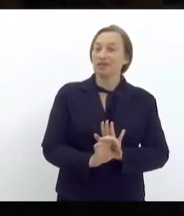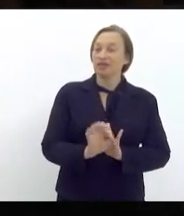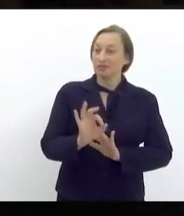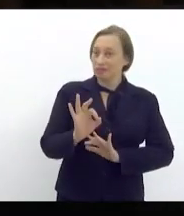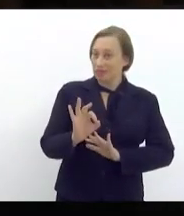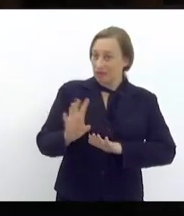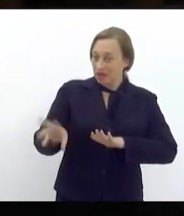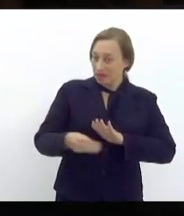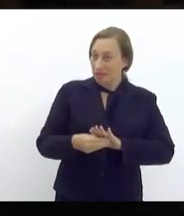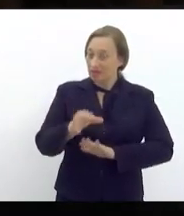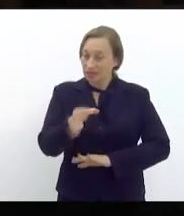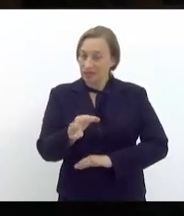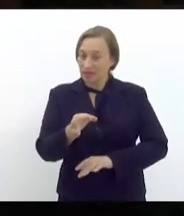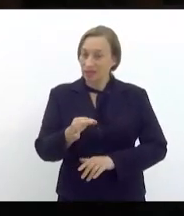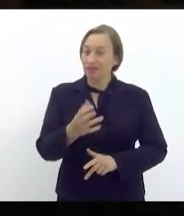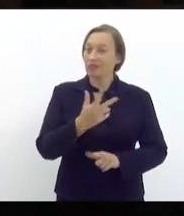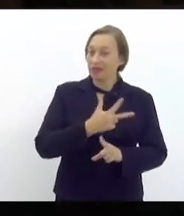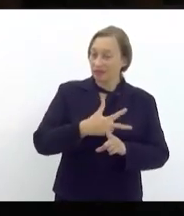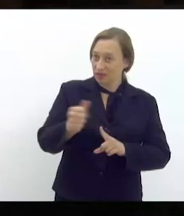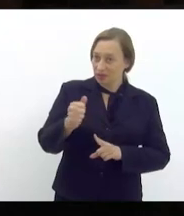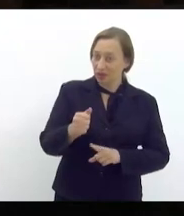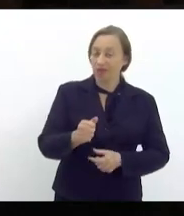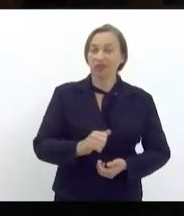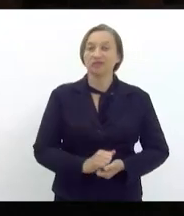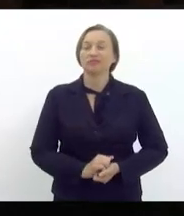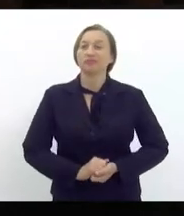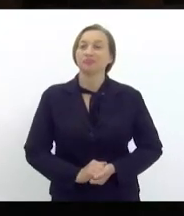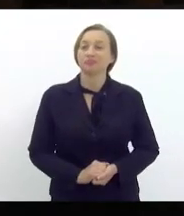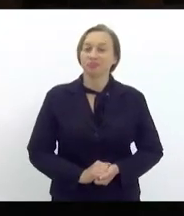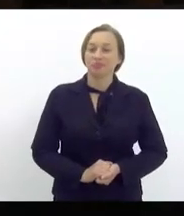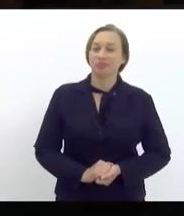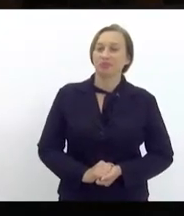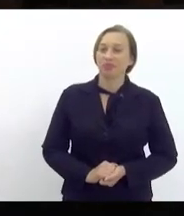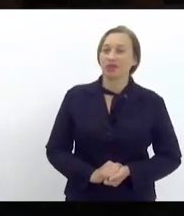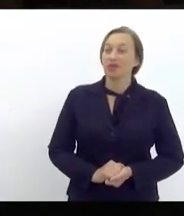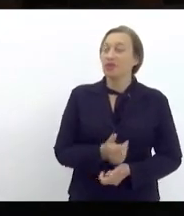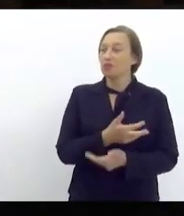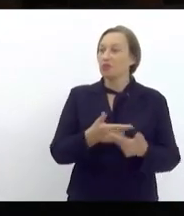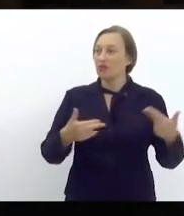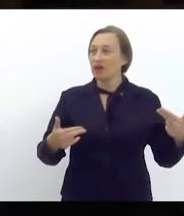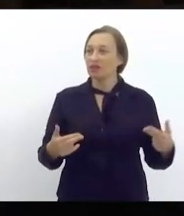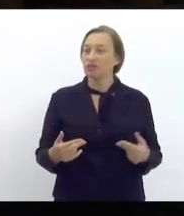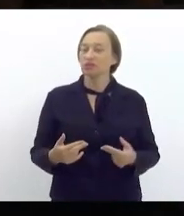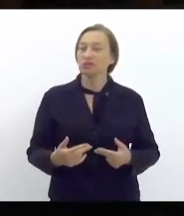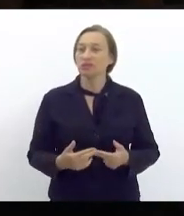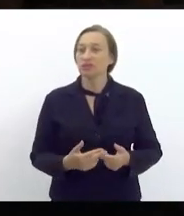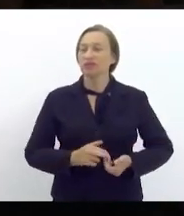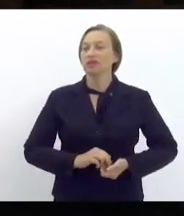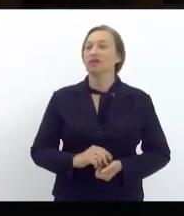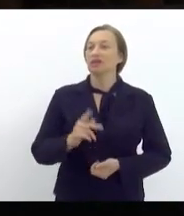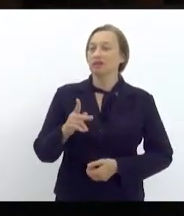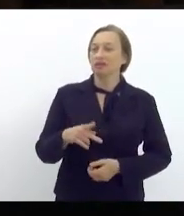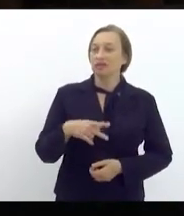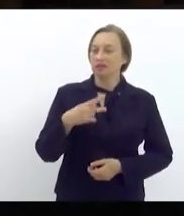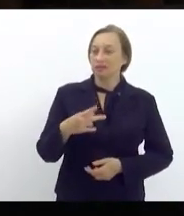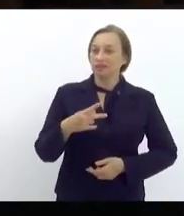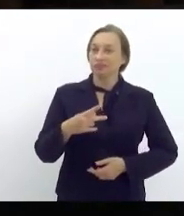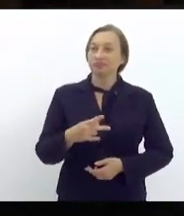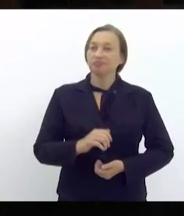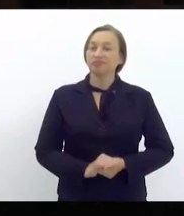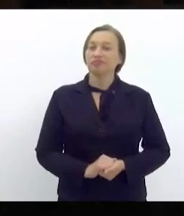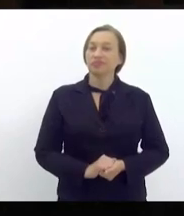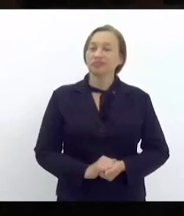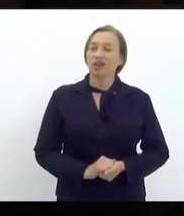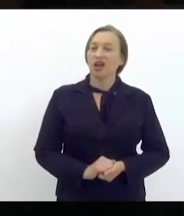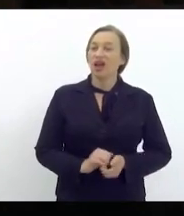vitória que a gente conquistou aqui na última legislatura no entanto como muitas coisas está franqueada ao regime e a